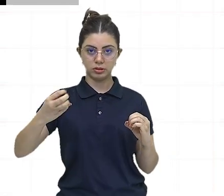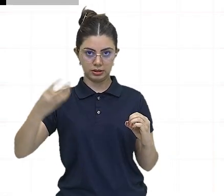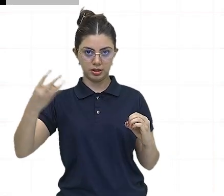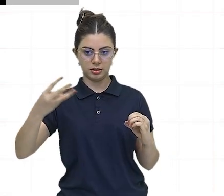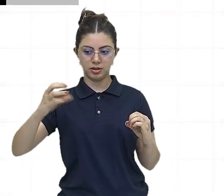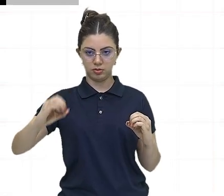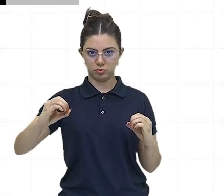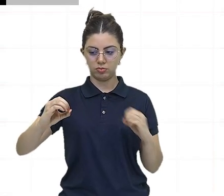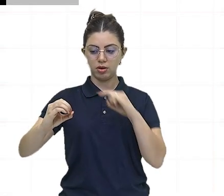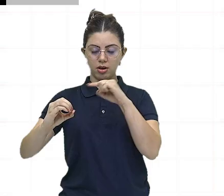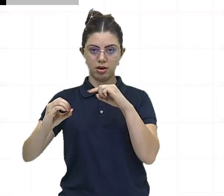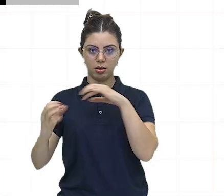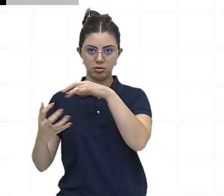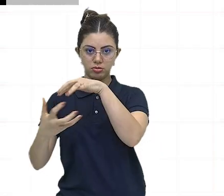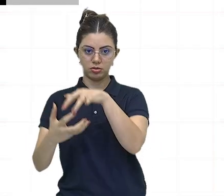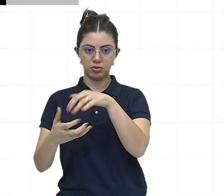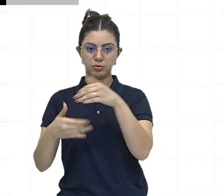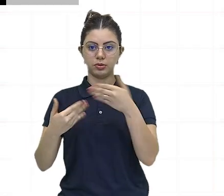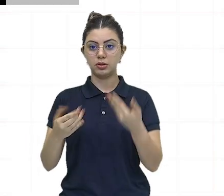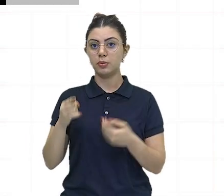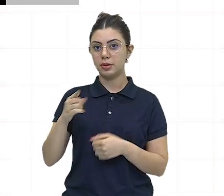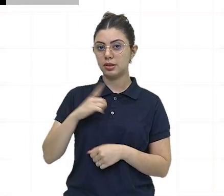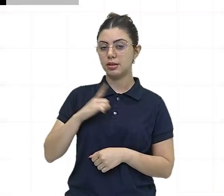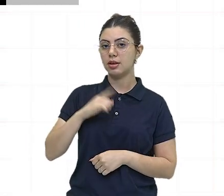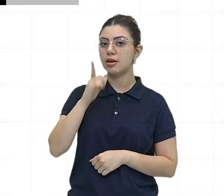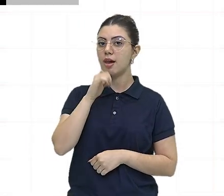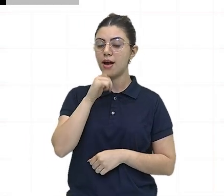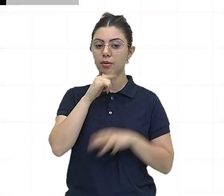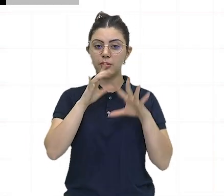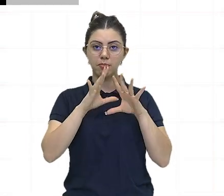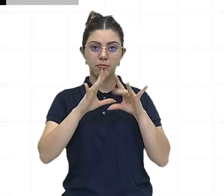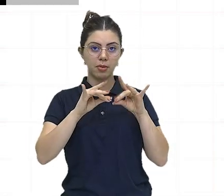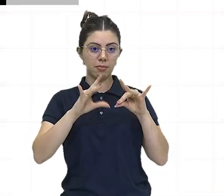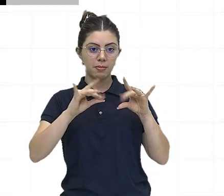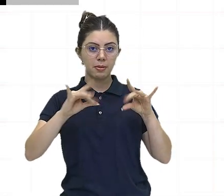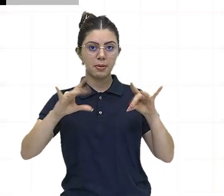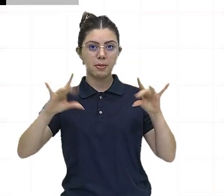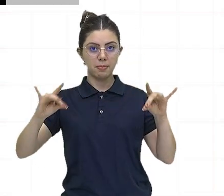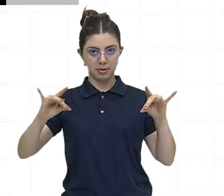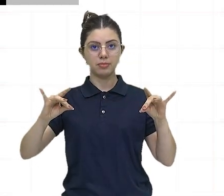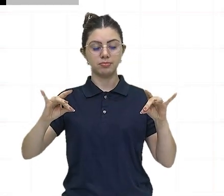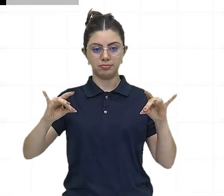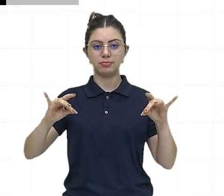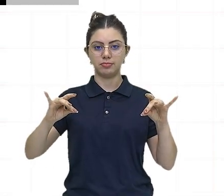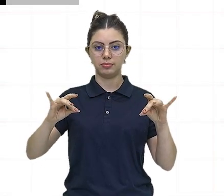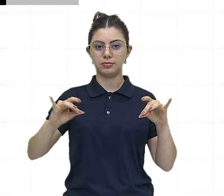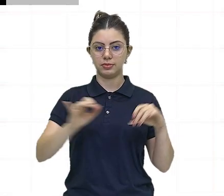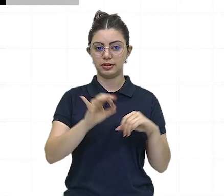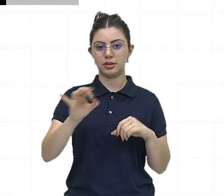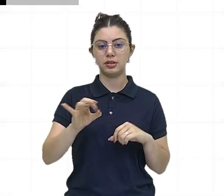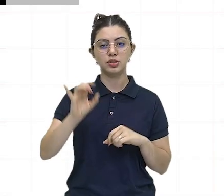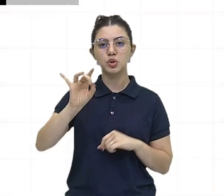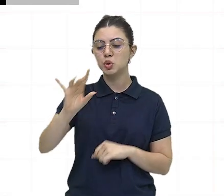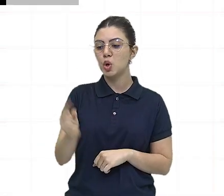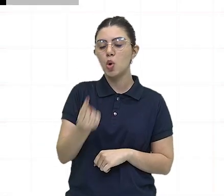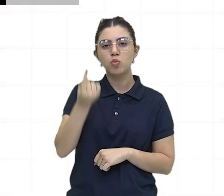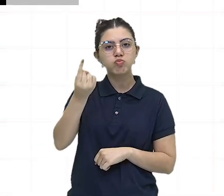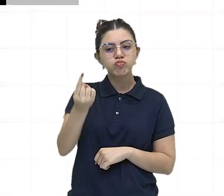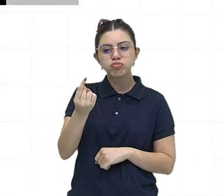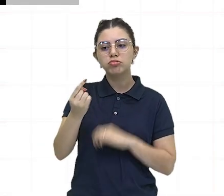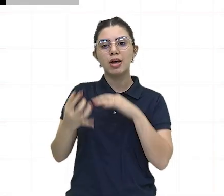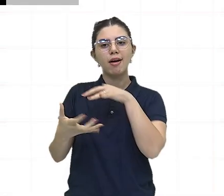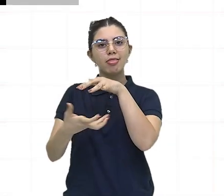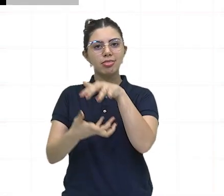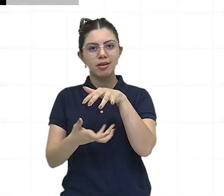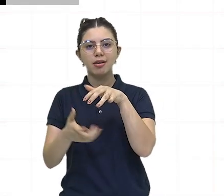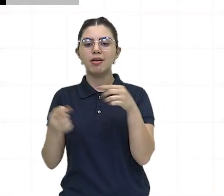planeta conhecido que possui água líquida em sua superfície. Como vocês podem ver, esse azul é a água